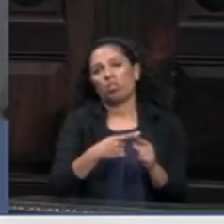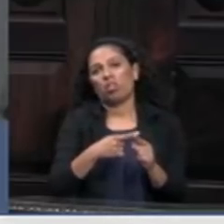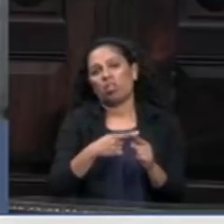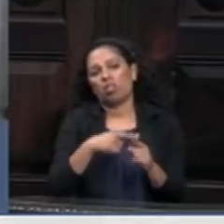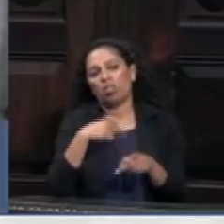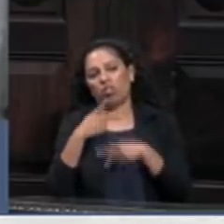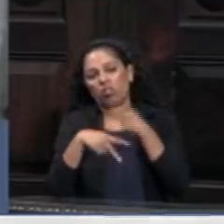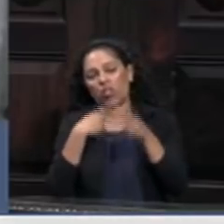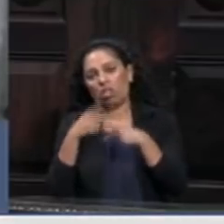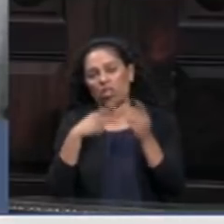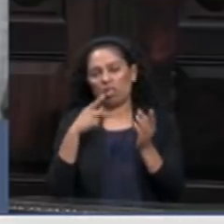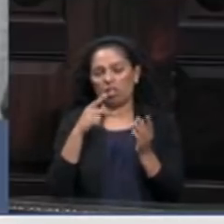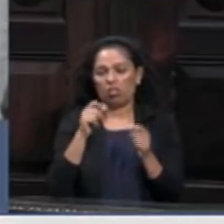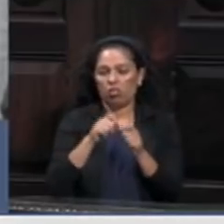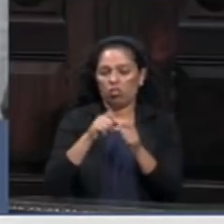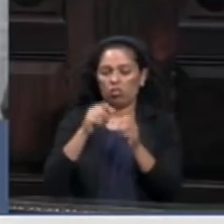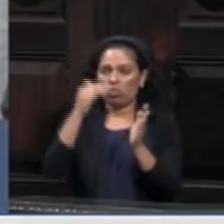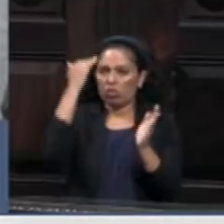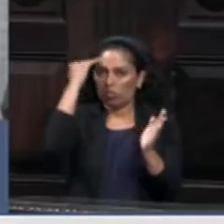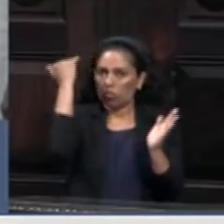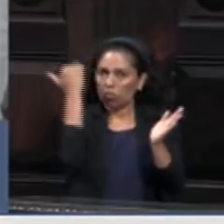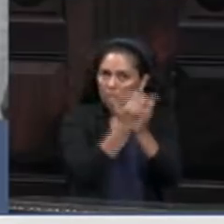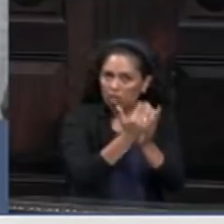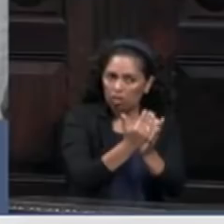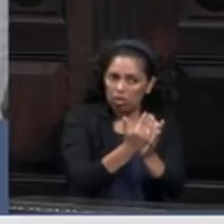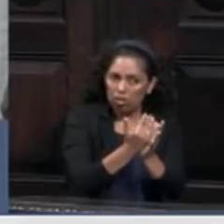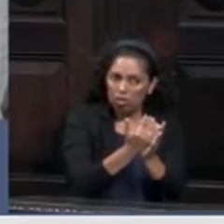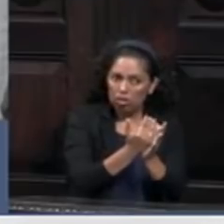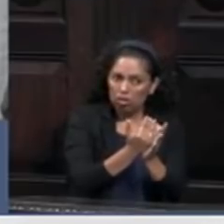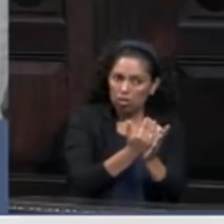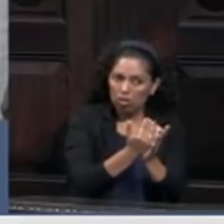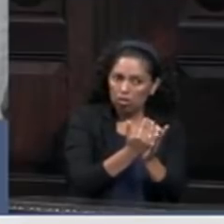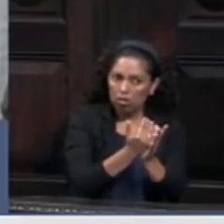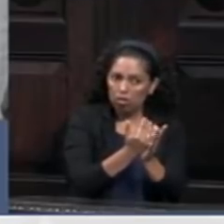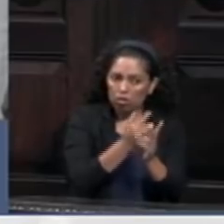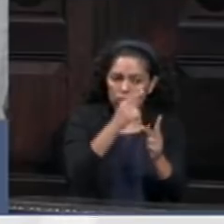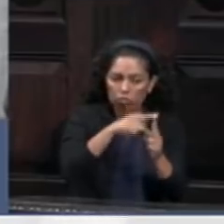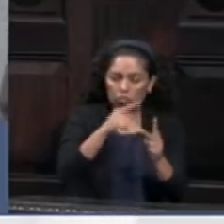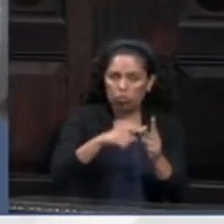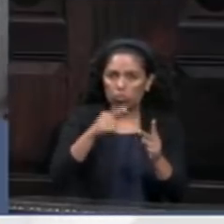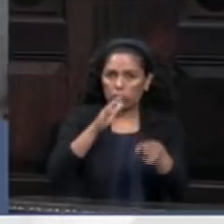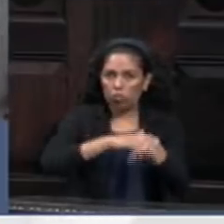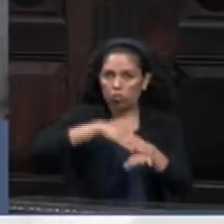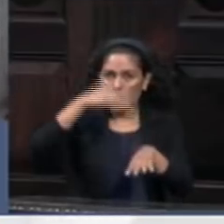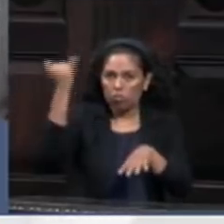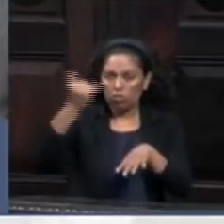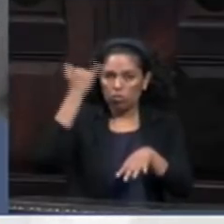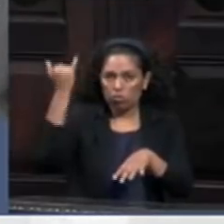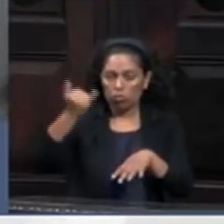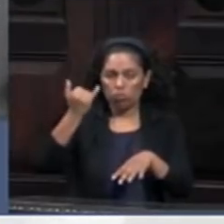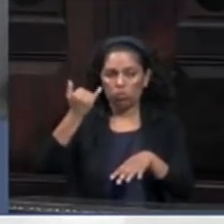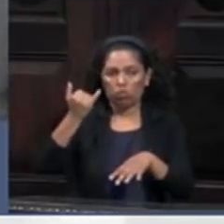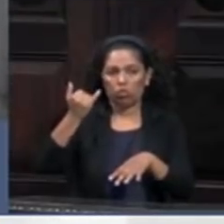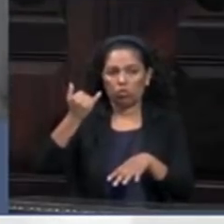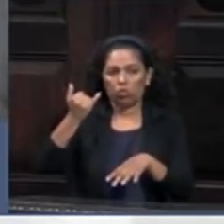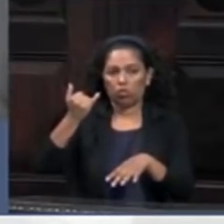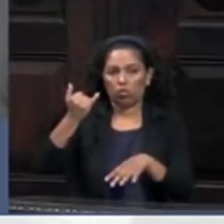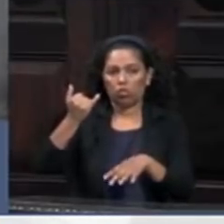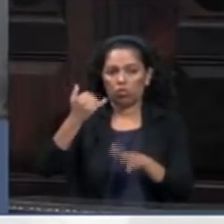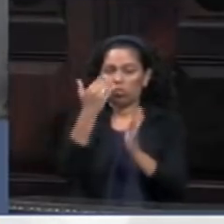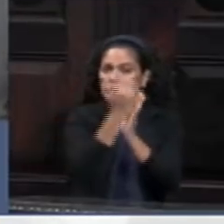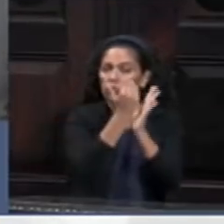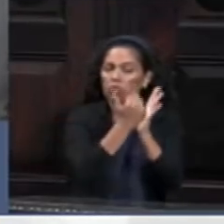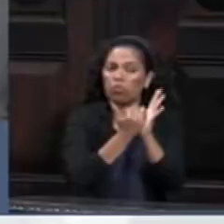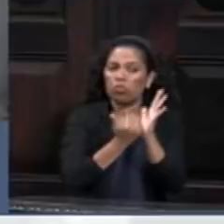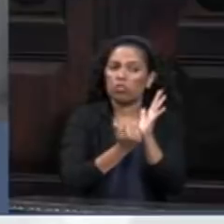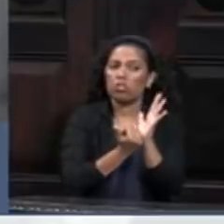contingenciamento e o remanejamento, que são os dois grandes instrumentos que os governos usam, o